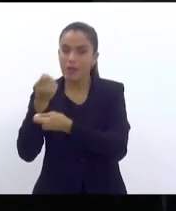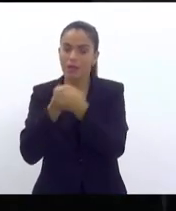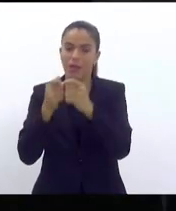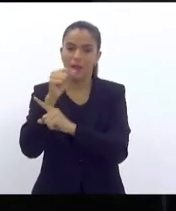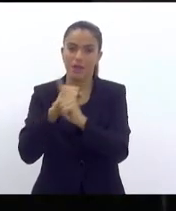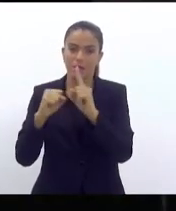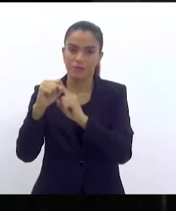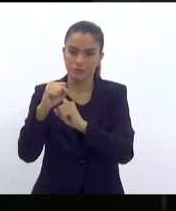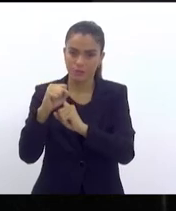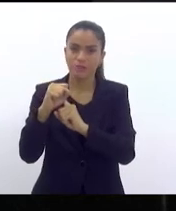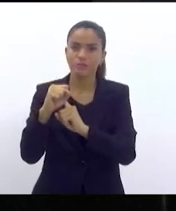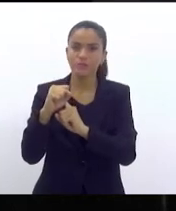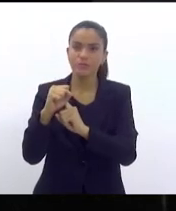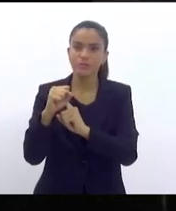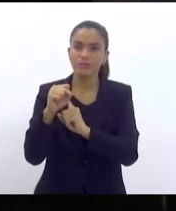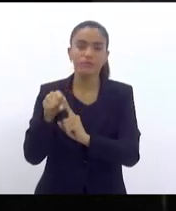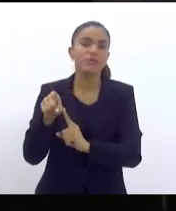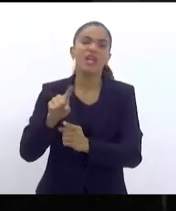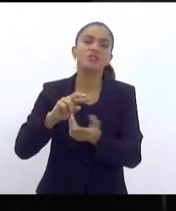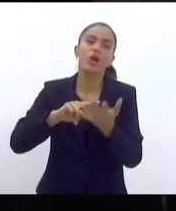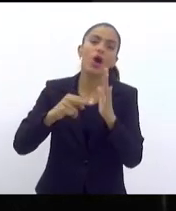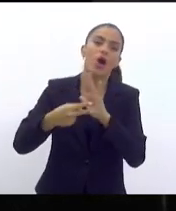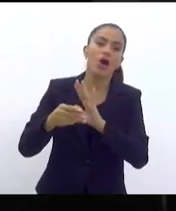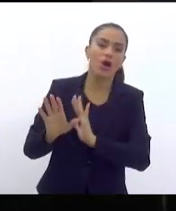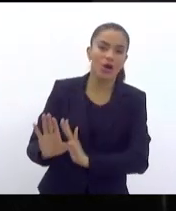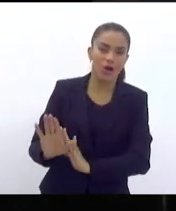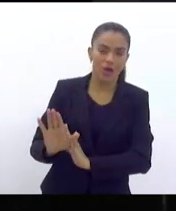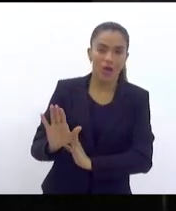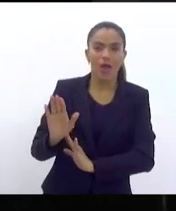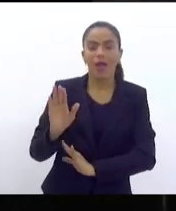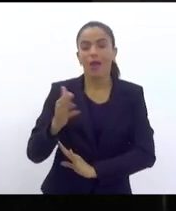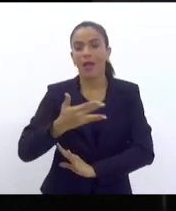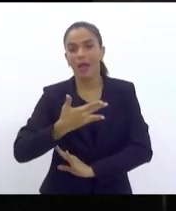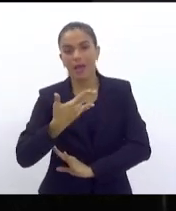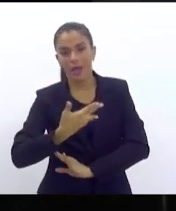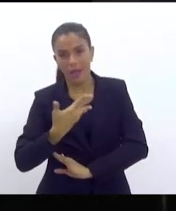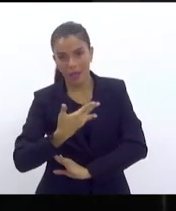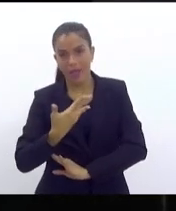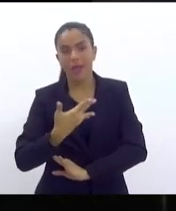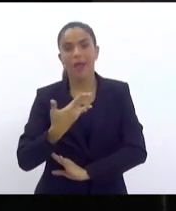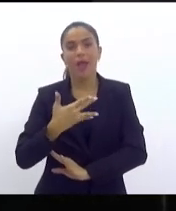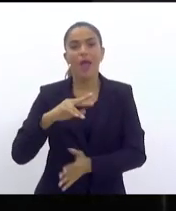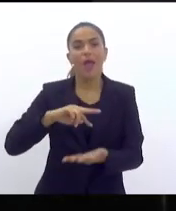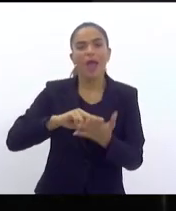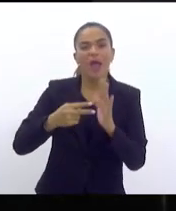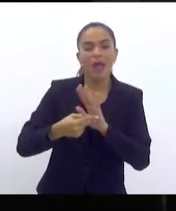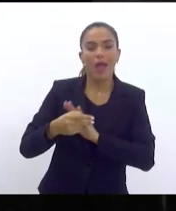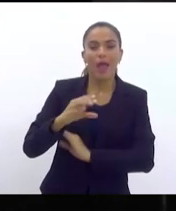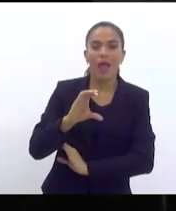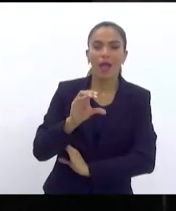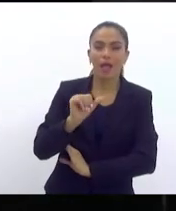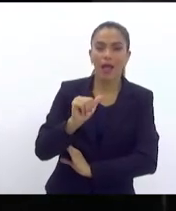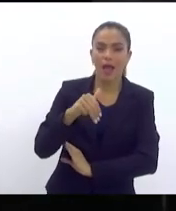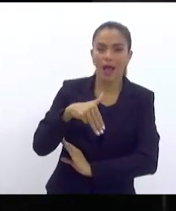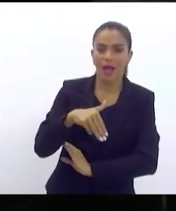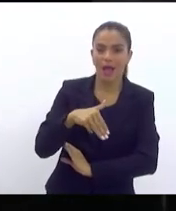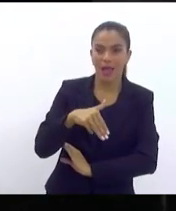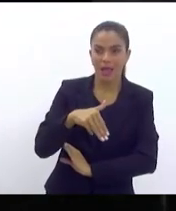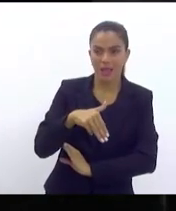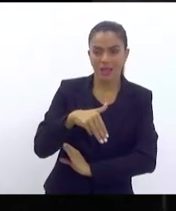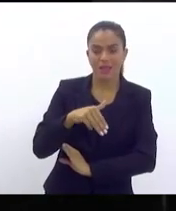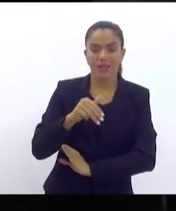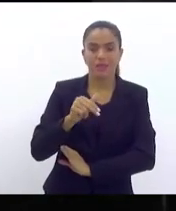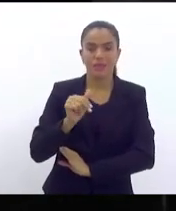de que é são sinônimos de que a maconha é o sinônimo dos canabóides do